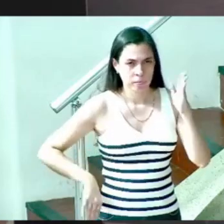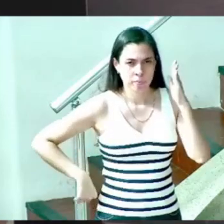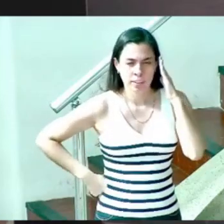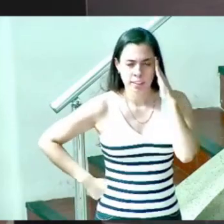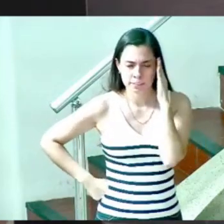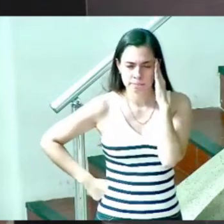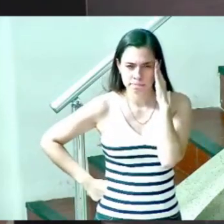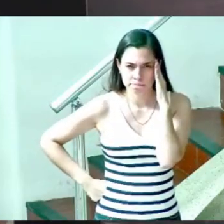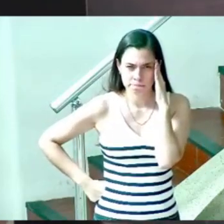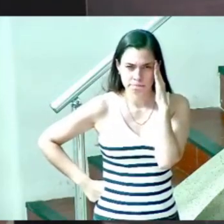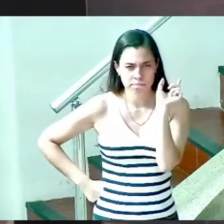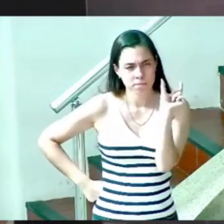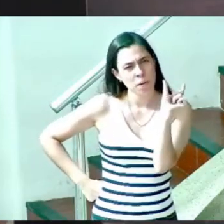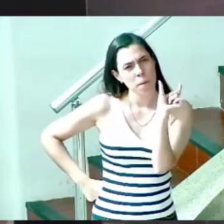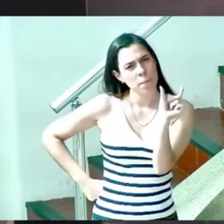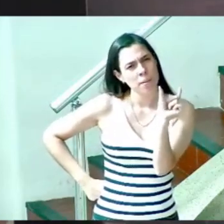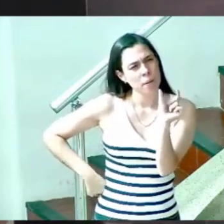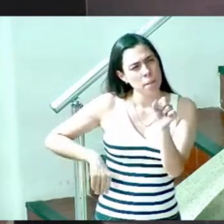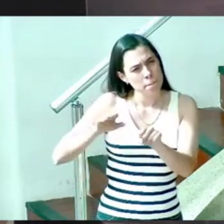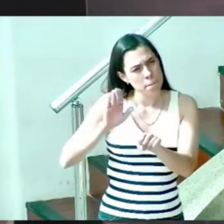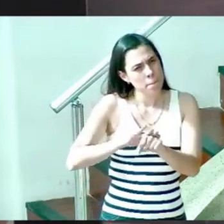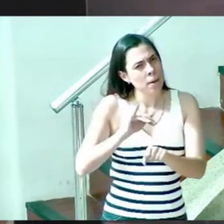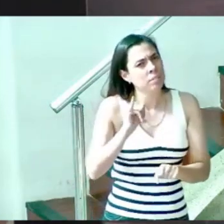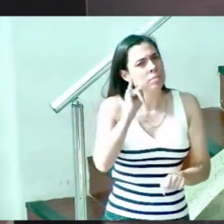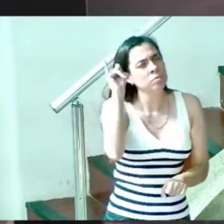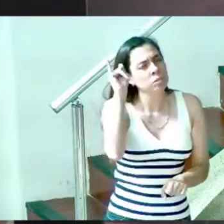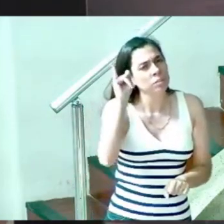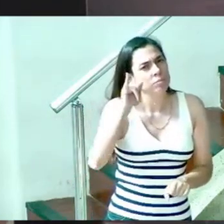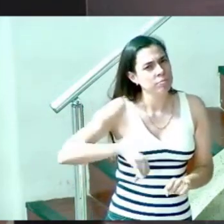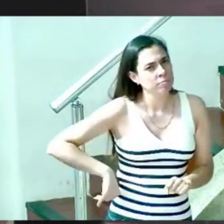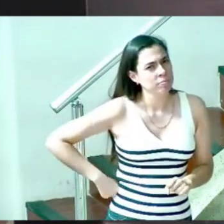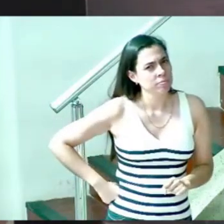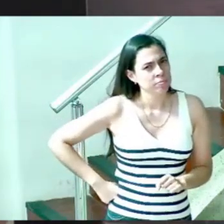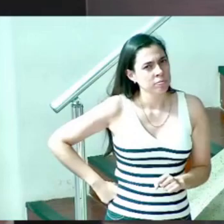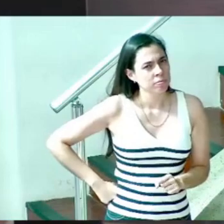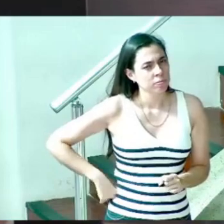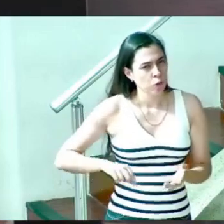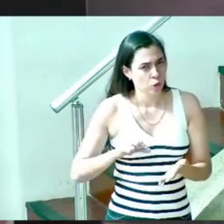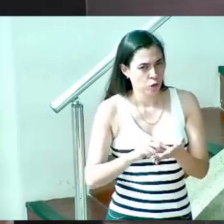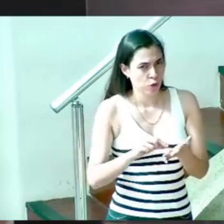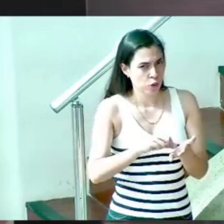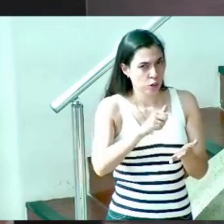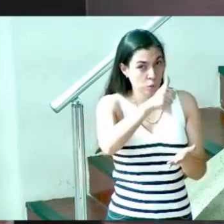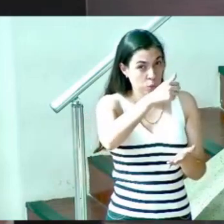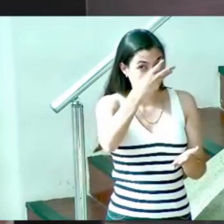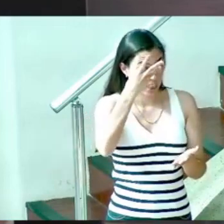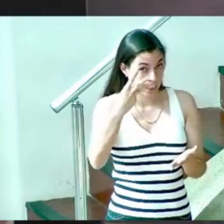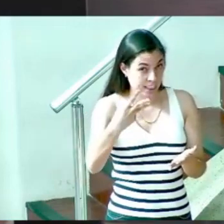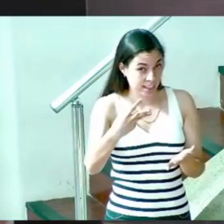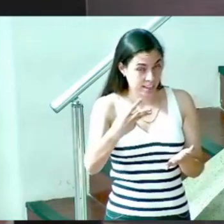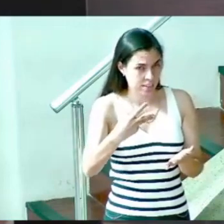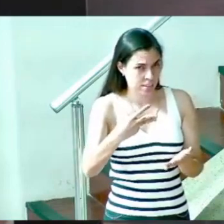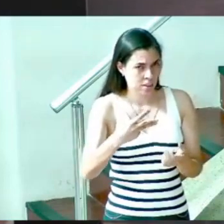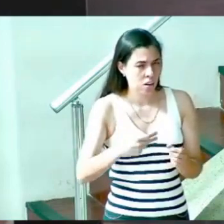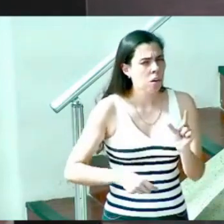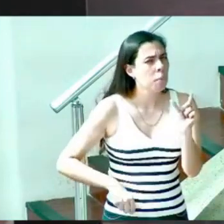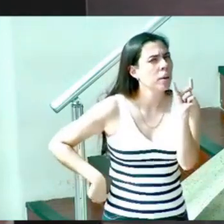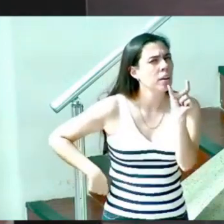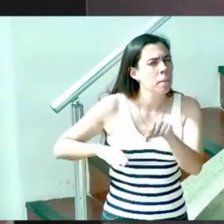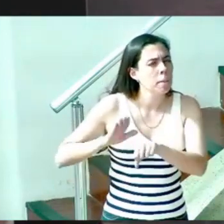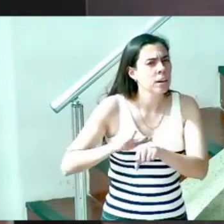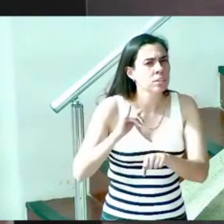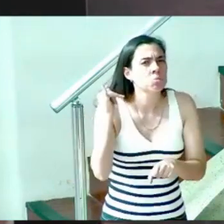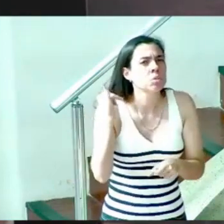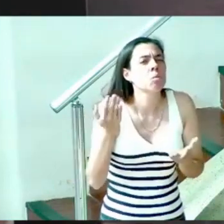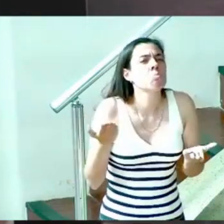na palavra-chave que está diante de nós no versículo de número 13. E a palavra-chave é